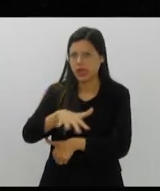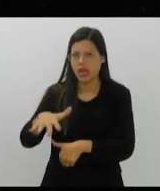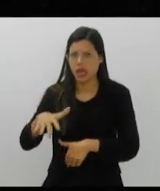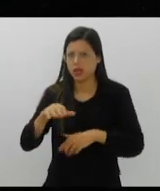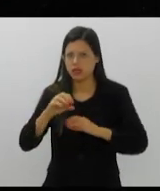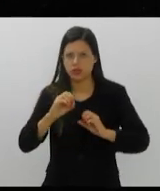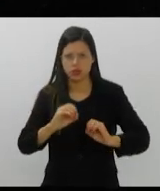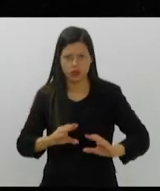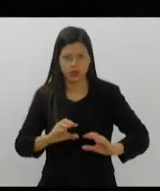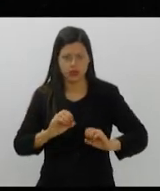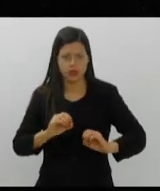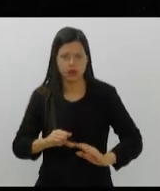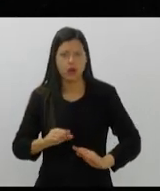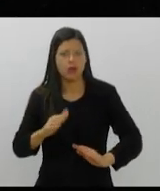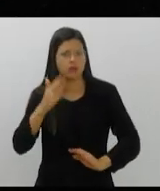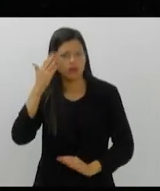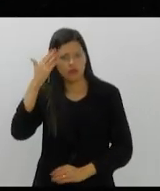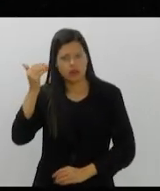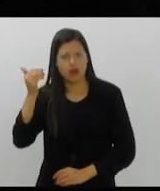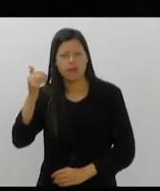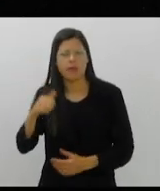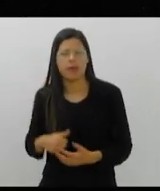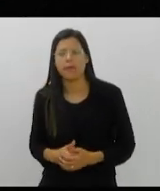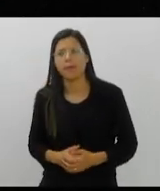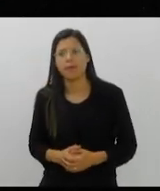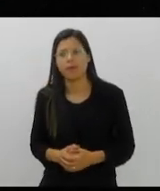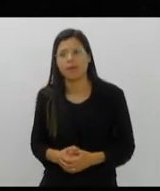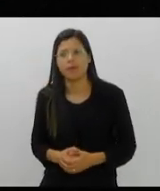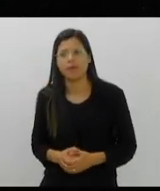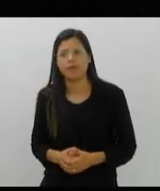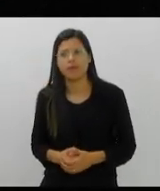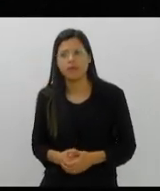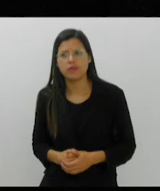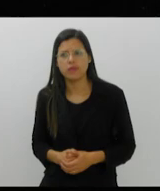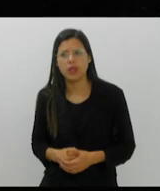educação, sabe que a